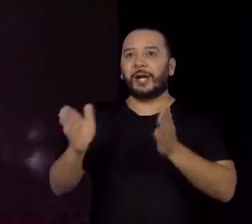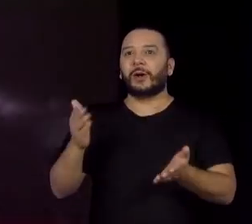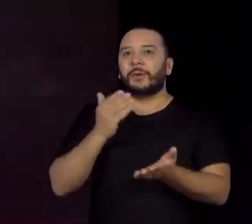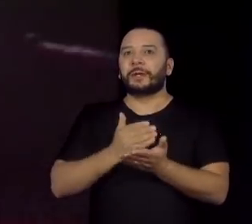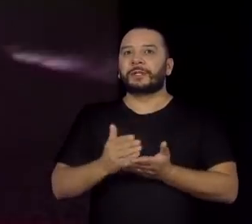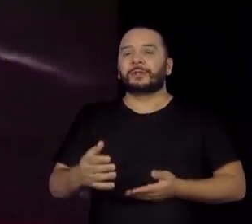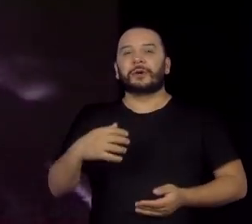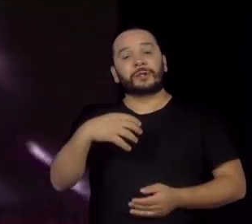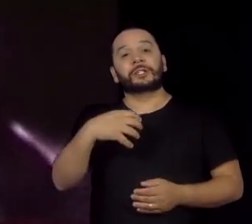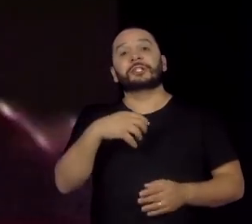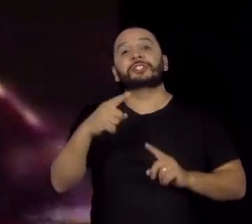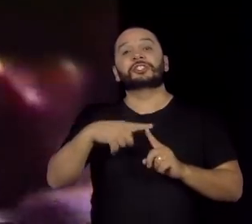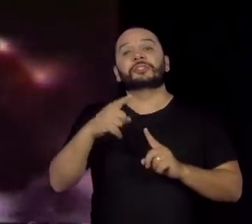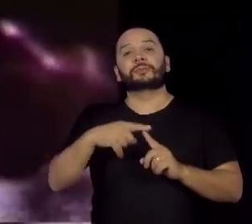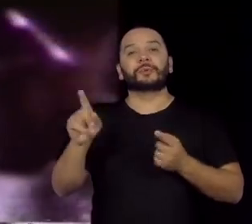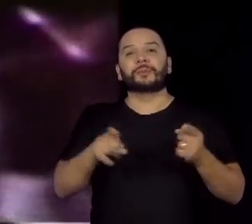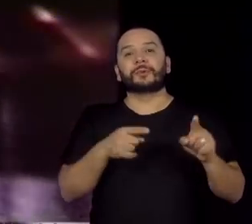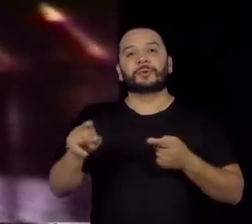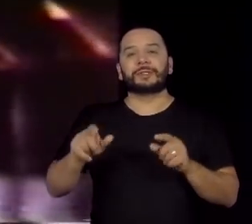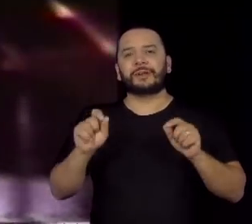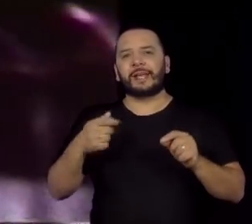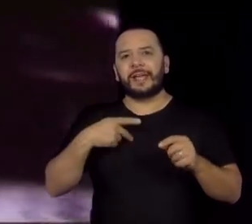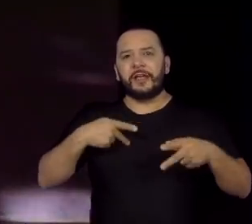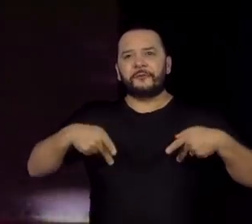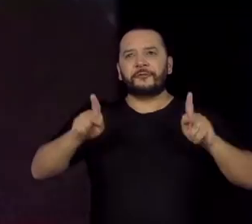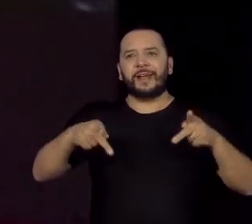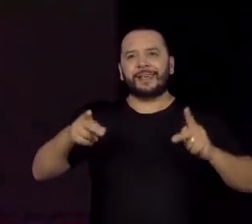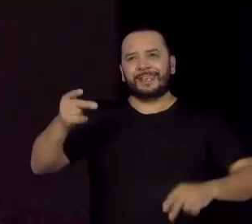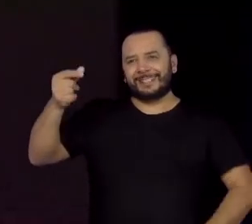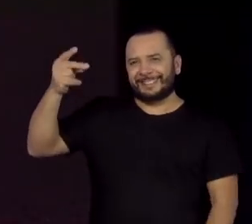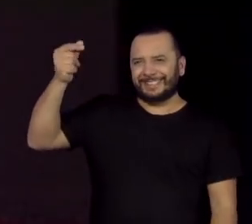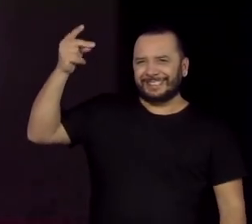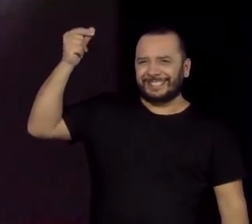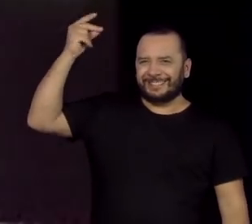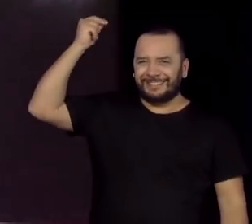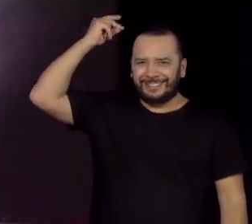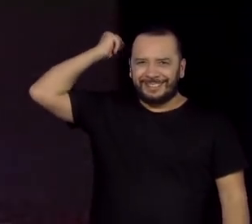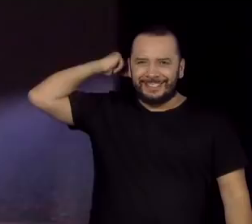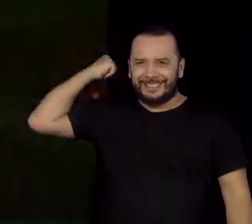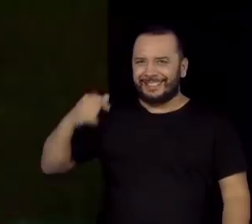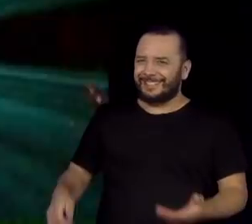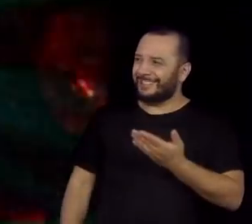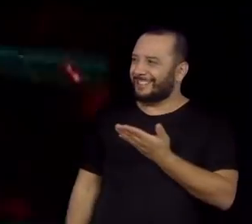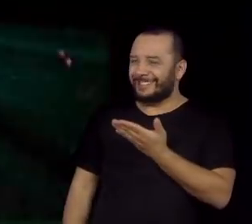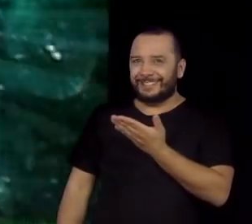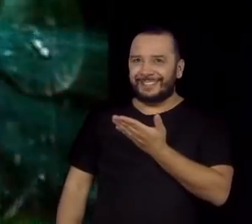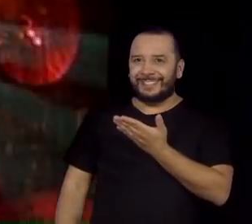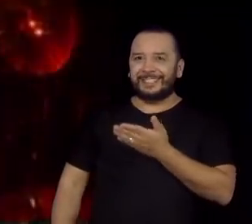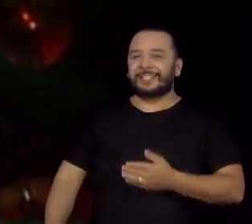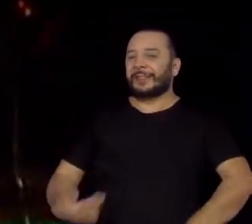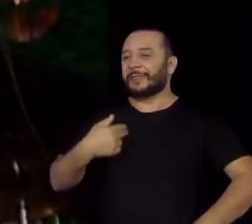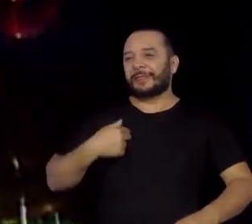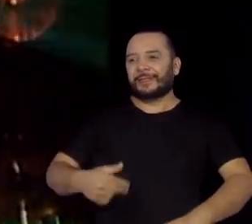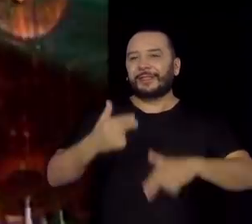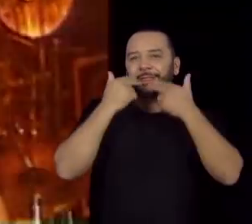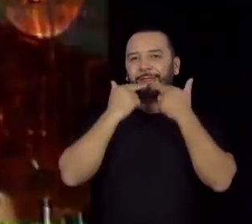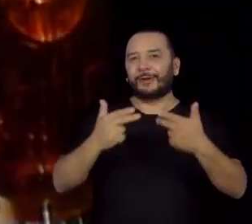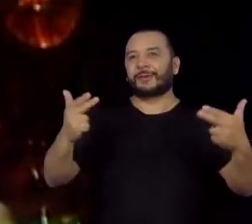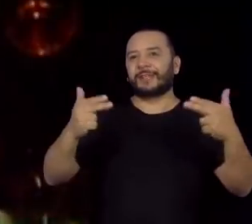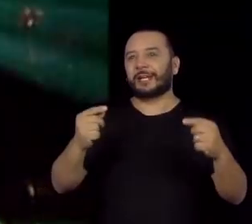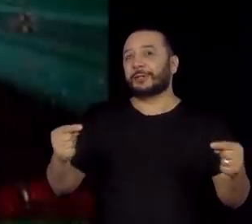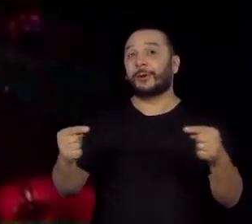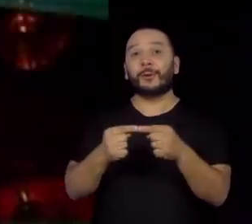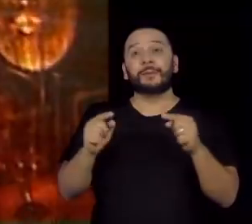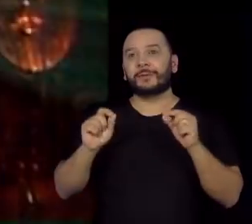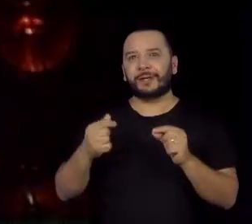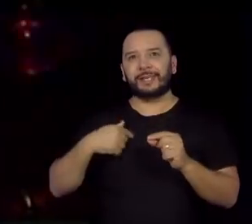novo gênero musical, o funk. Essa novidade era uma combinação de